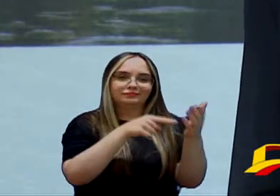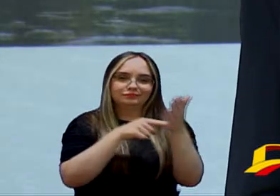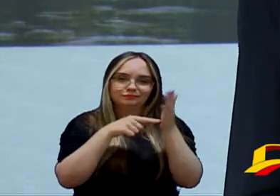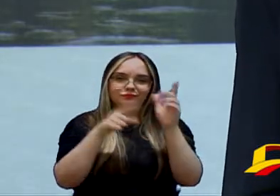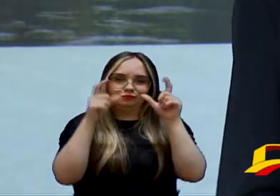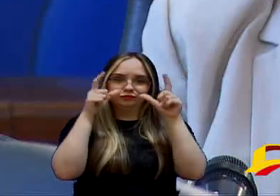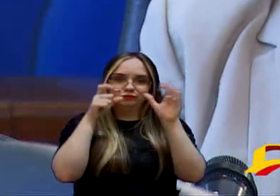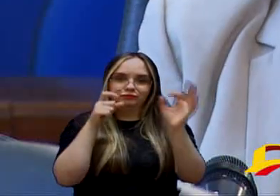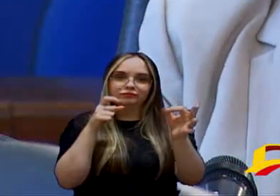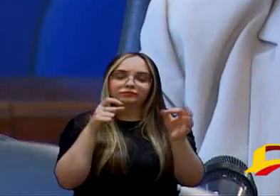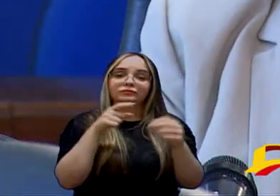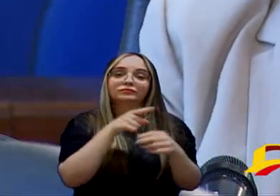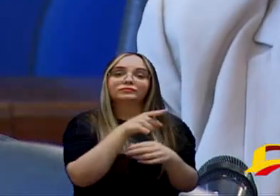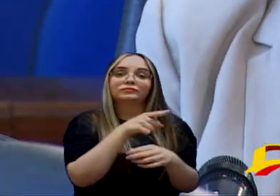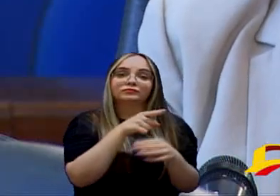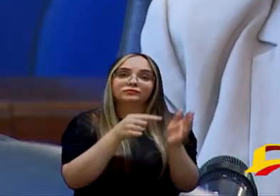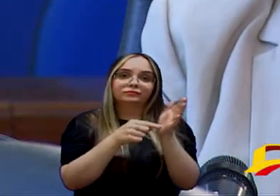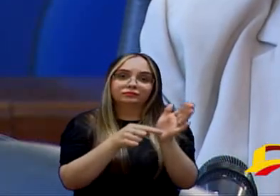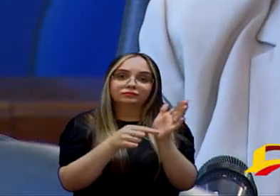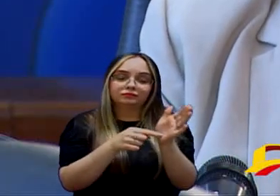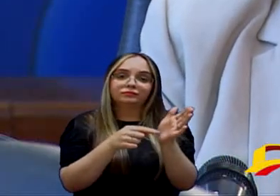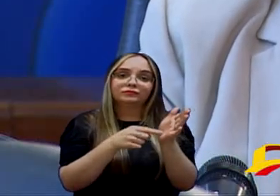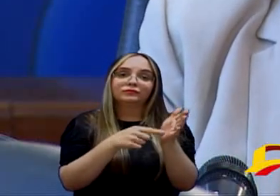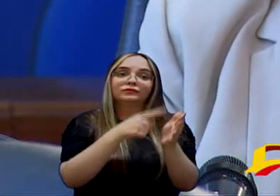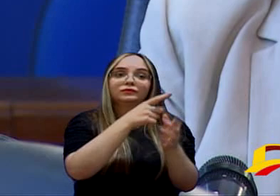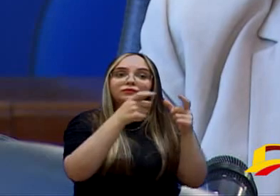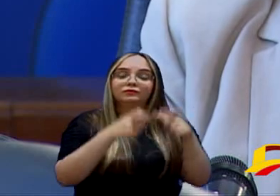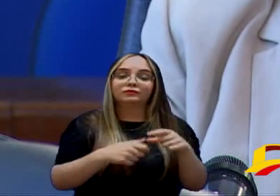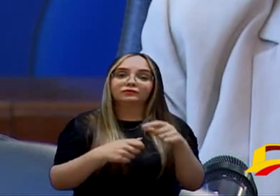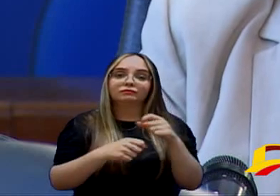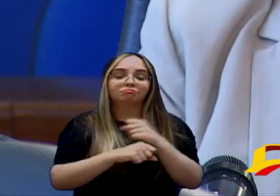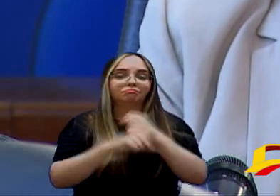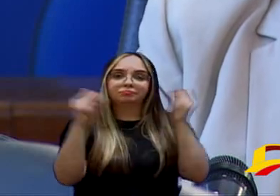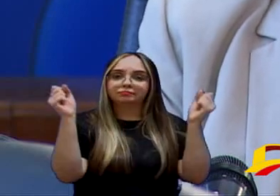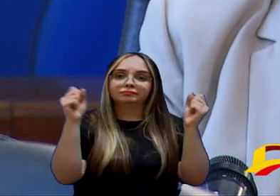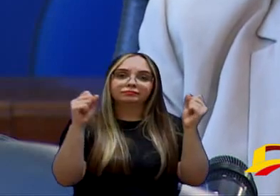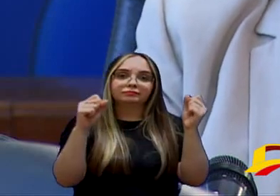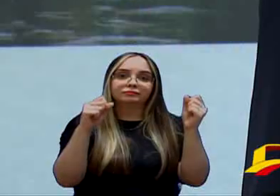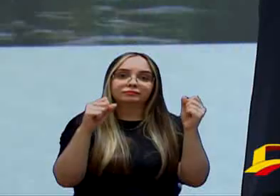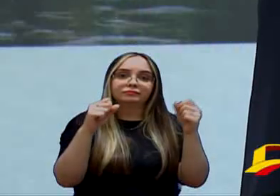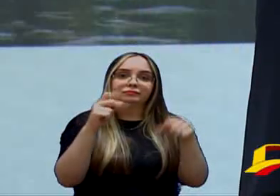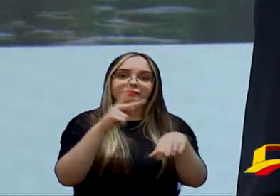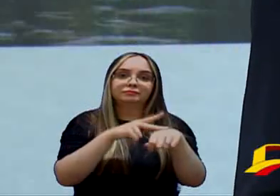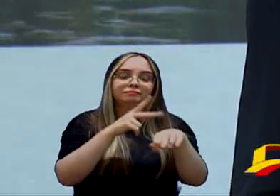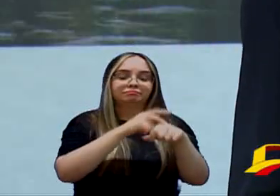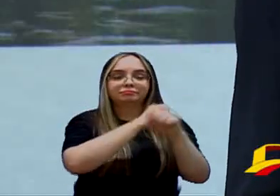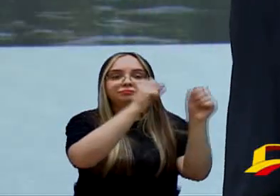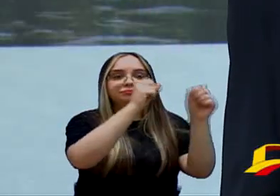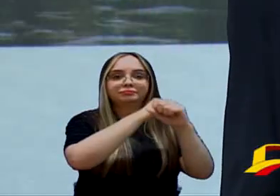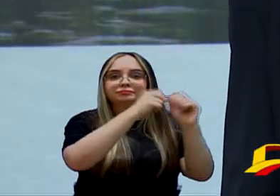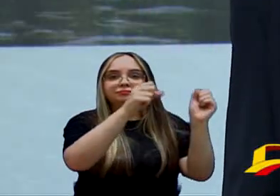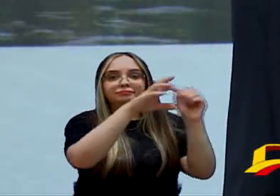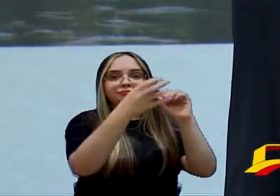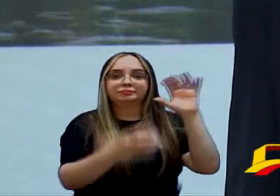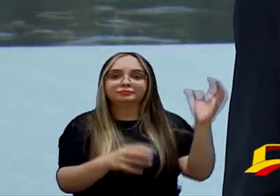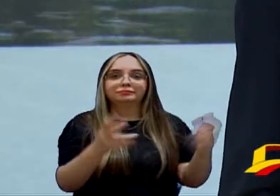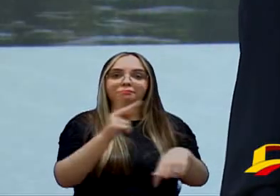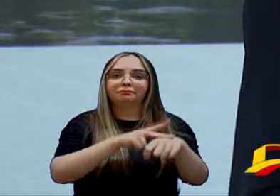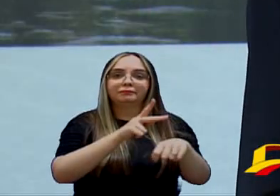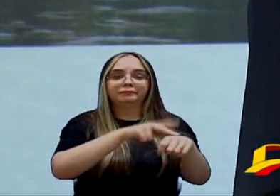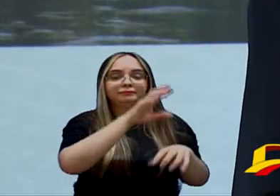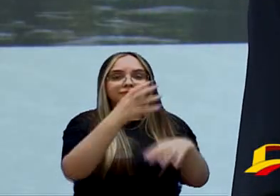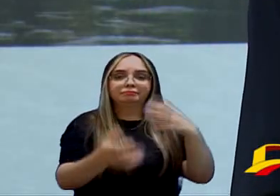que além de tudo explodiram lá umas umas Pedreira lá e caíram